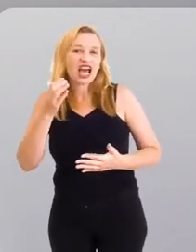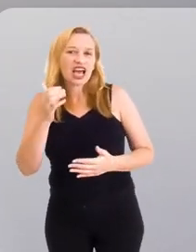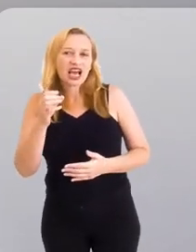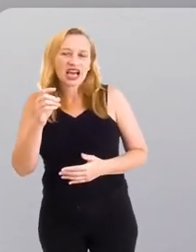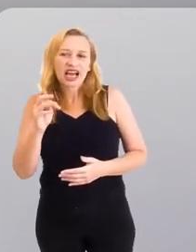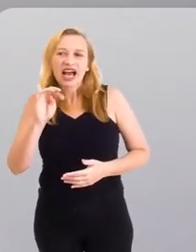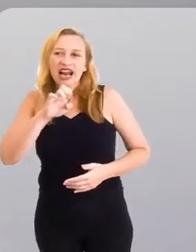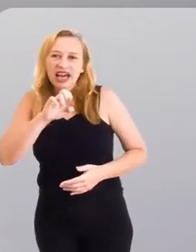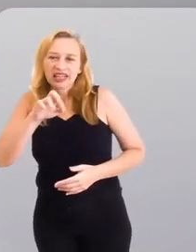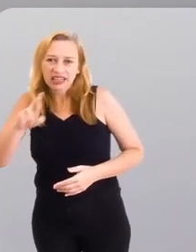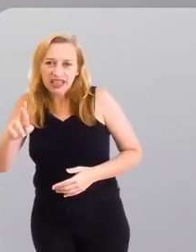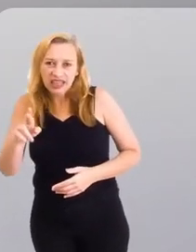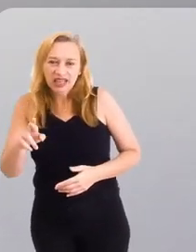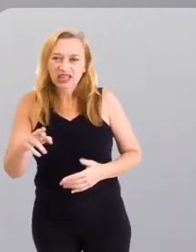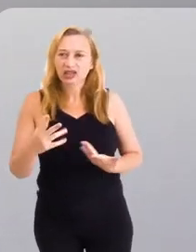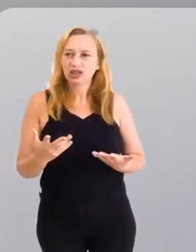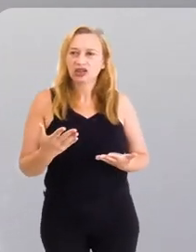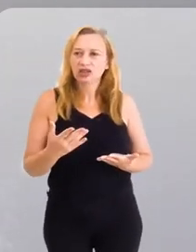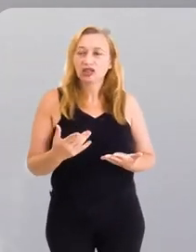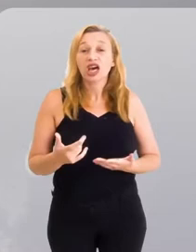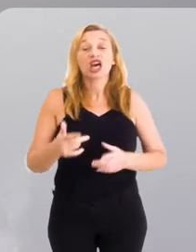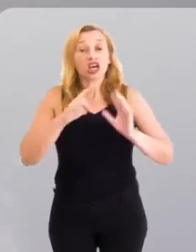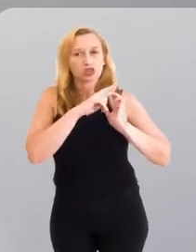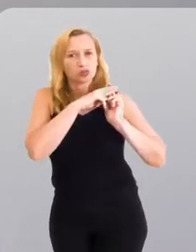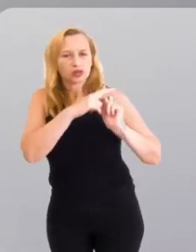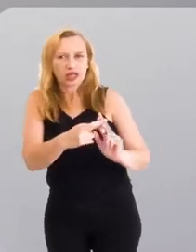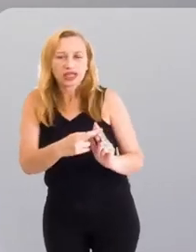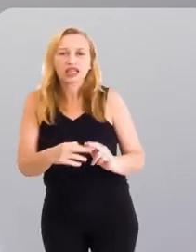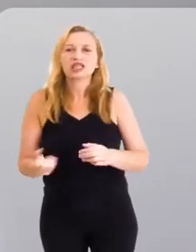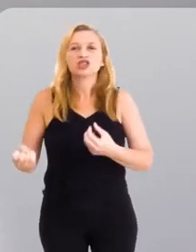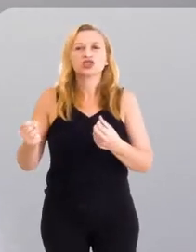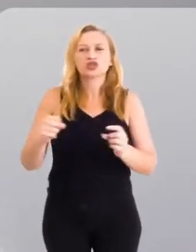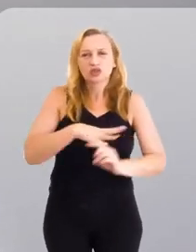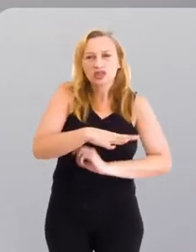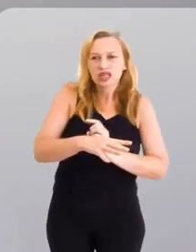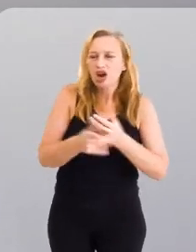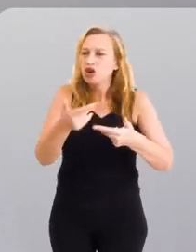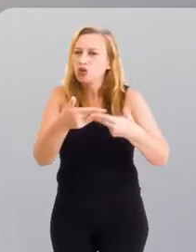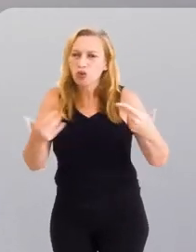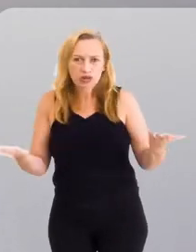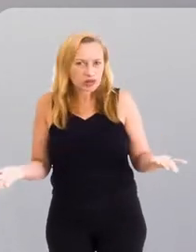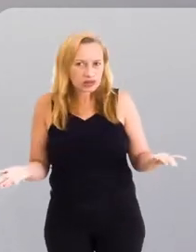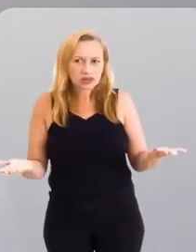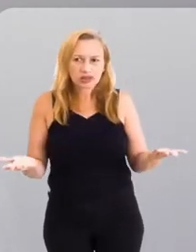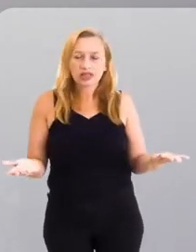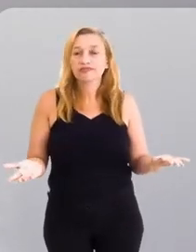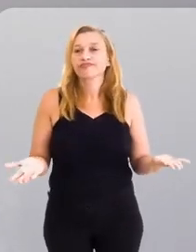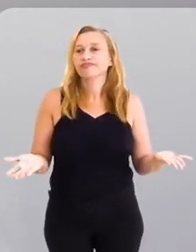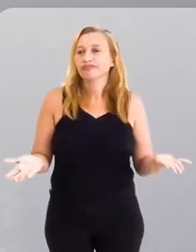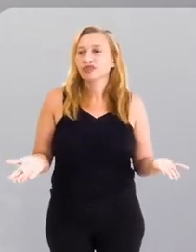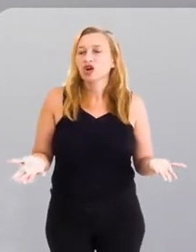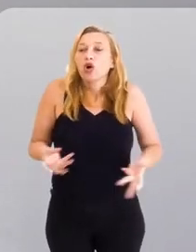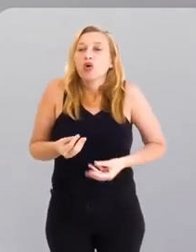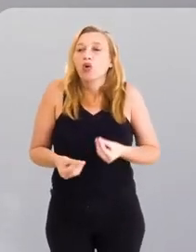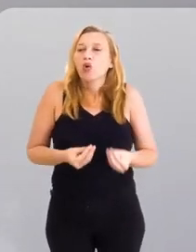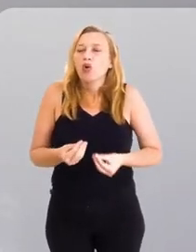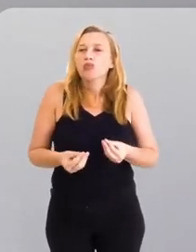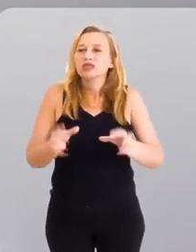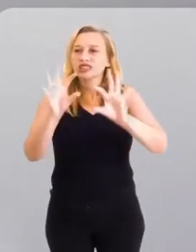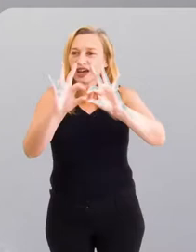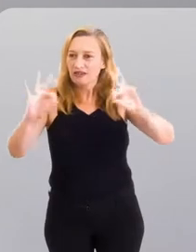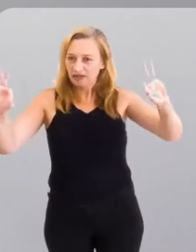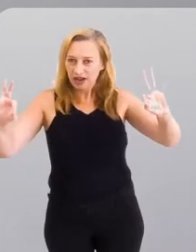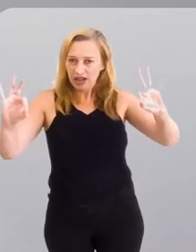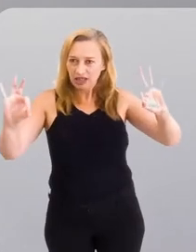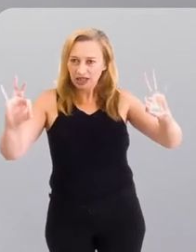que nível de caráter, que protagonismo com a vida, que nível de responsabilidade social e coisas do tipo. Ou seja,